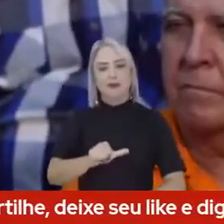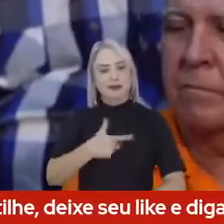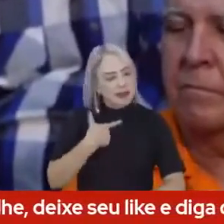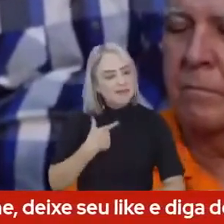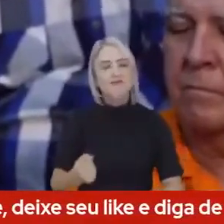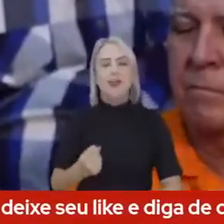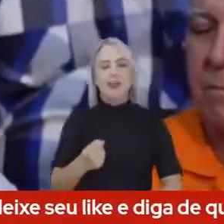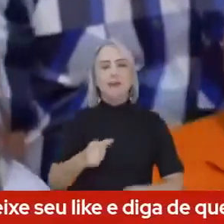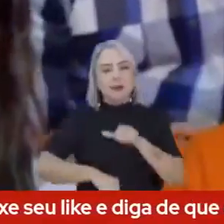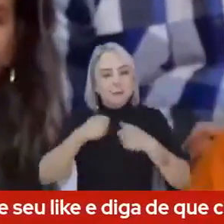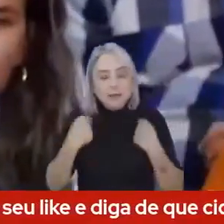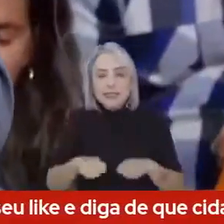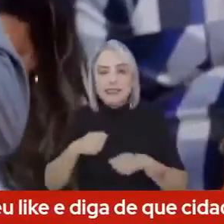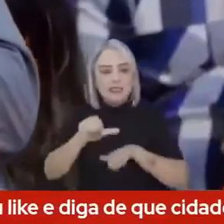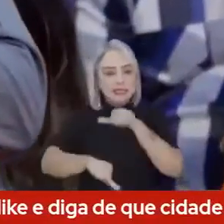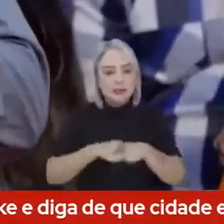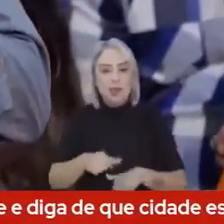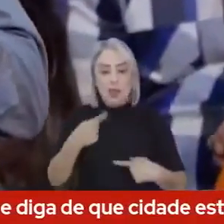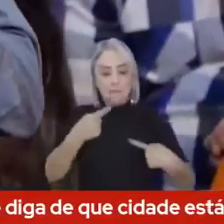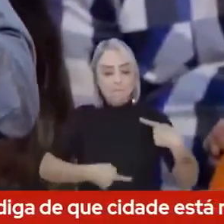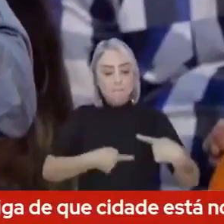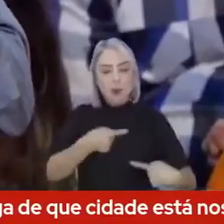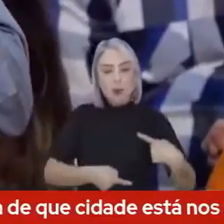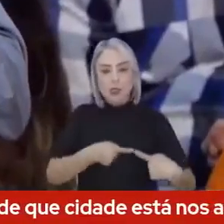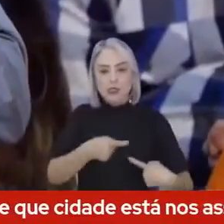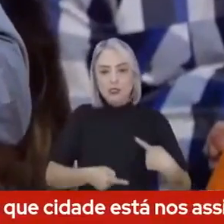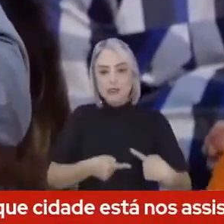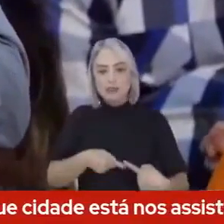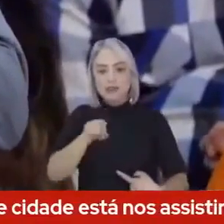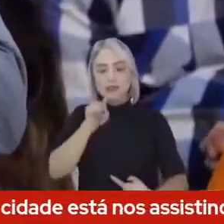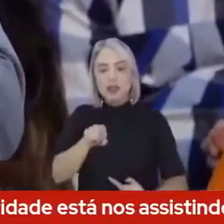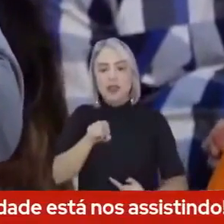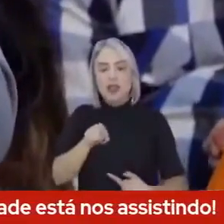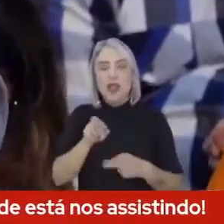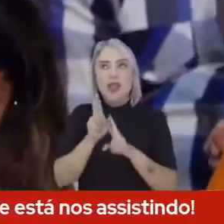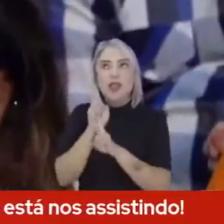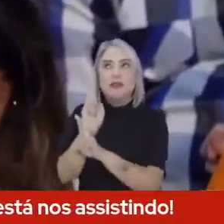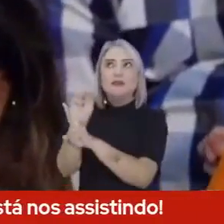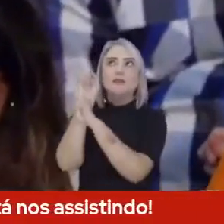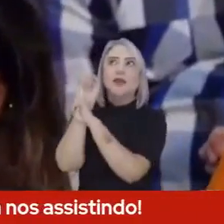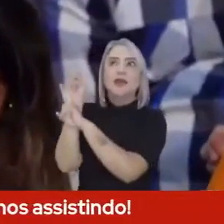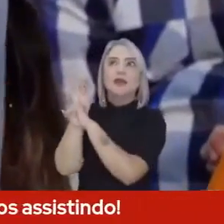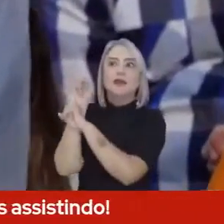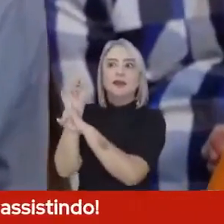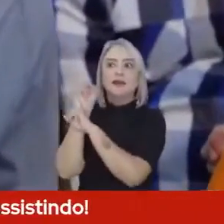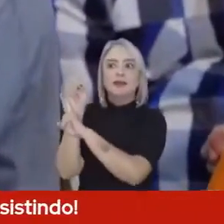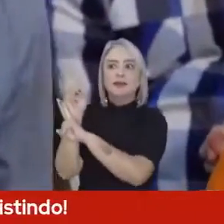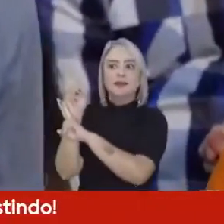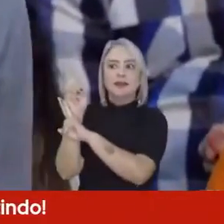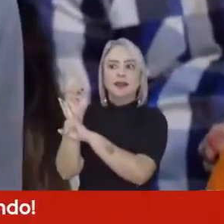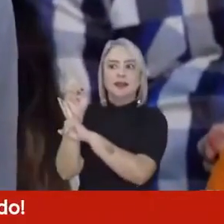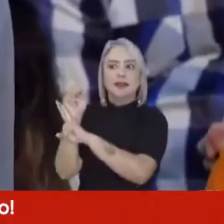mudar. Política é esperança. E a esperança hoje no Brasil é